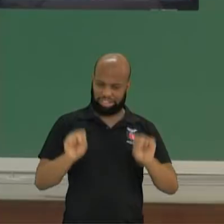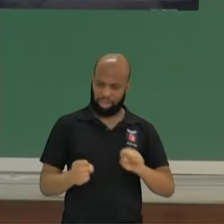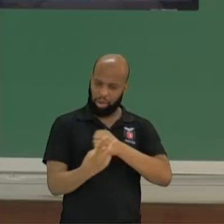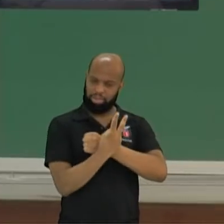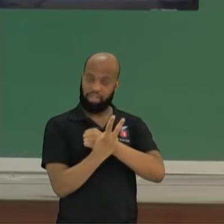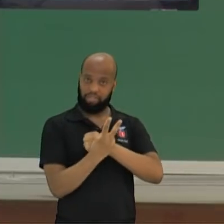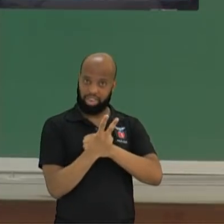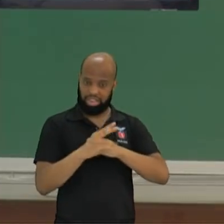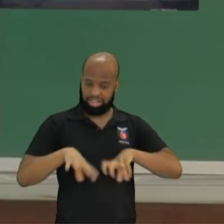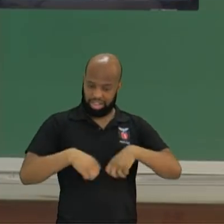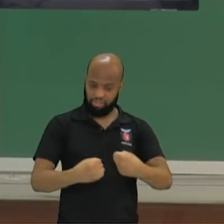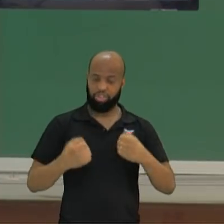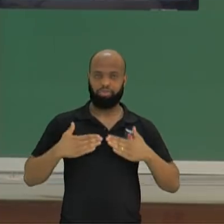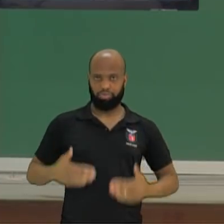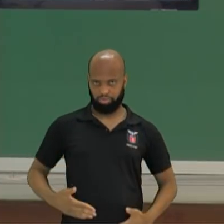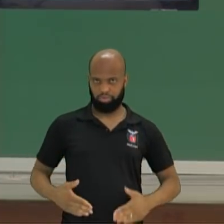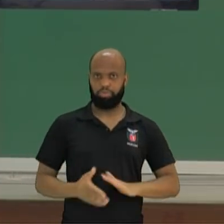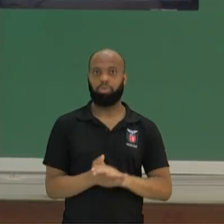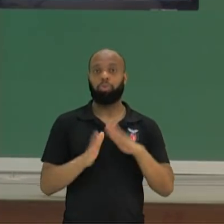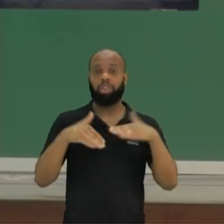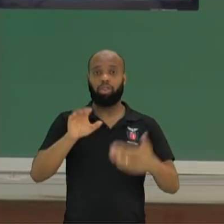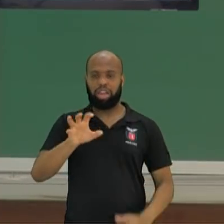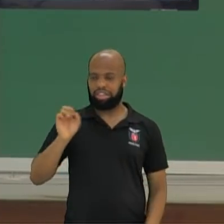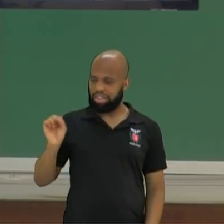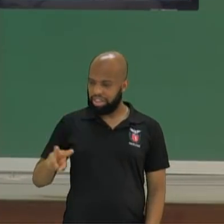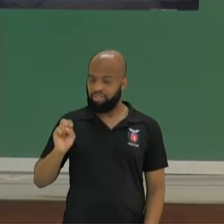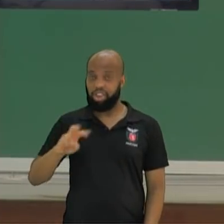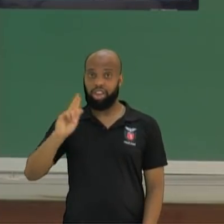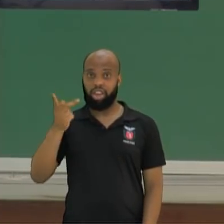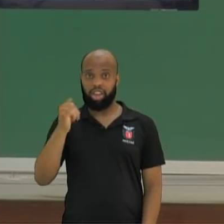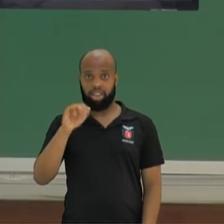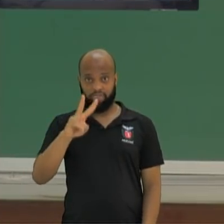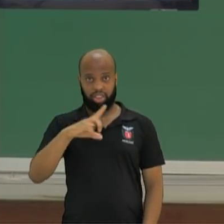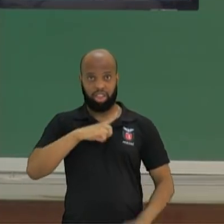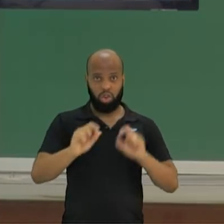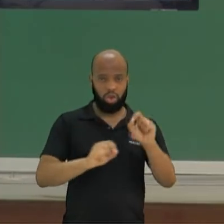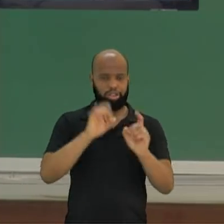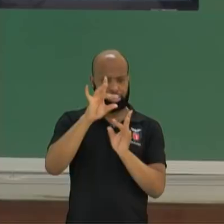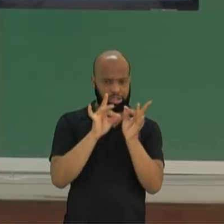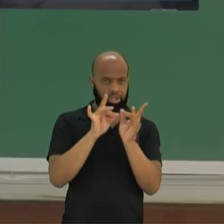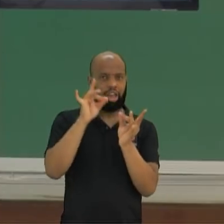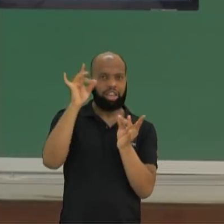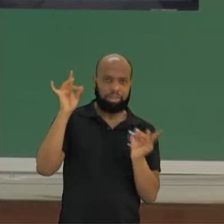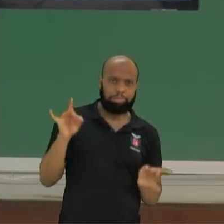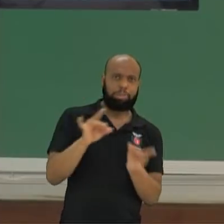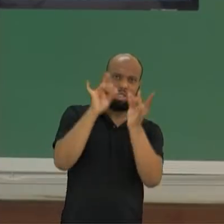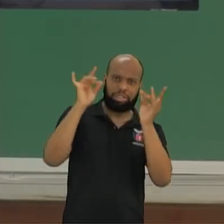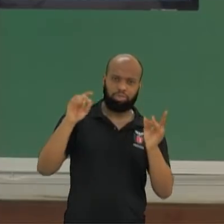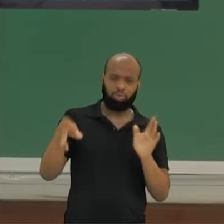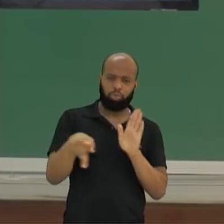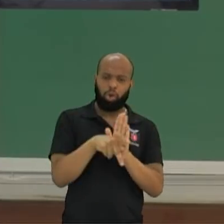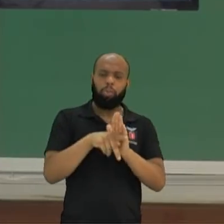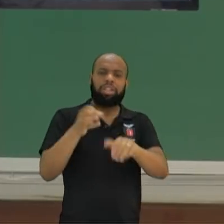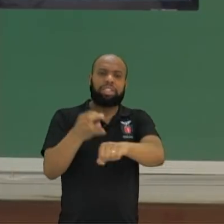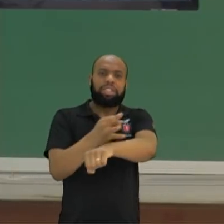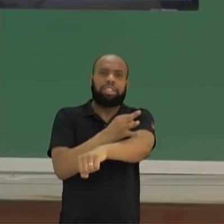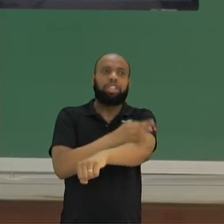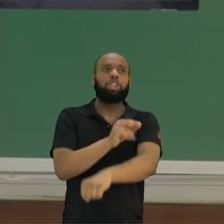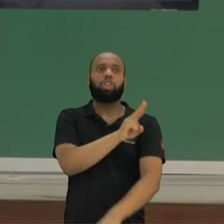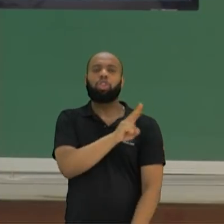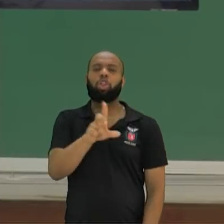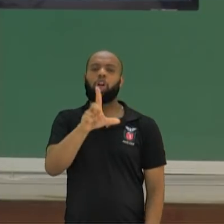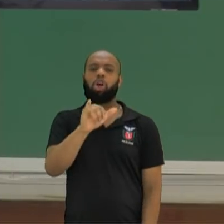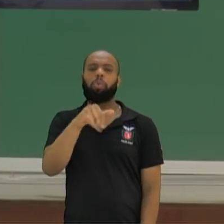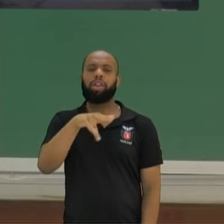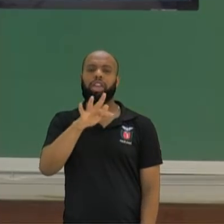língua portuguesa. Então, esse vírus HIV, ele age num tipo especial de célula de defesa, que são os linfócitos.